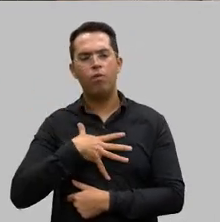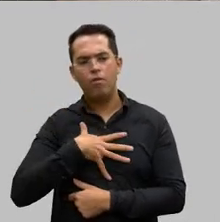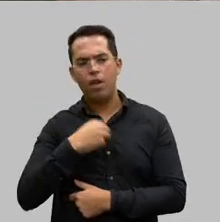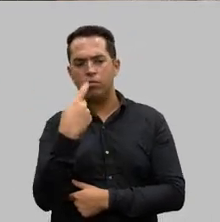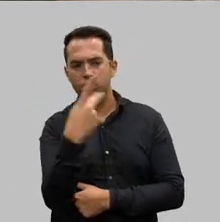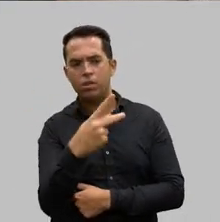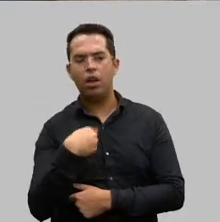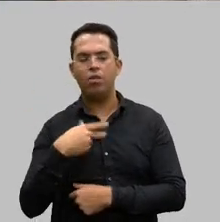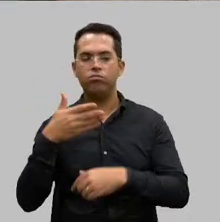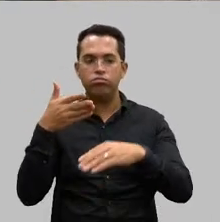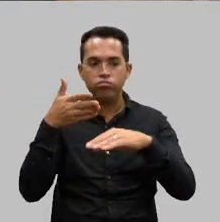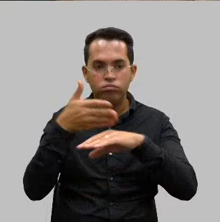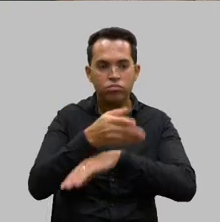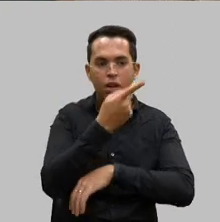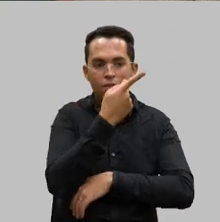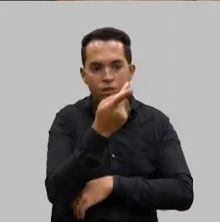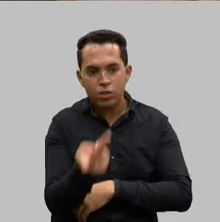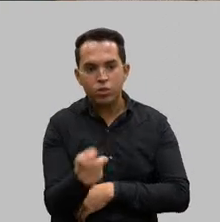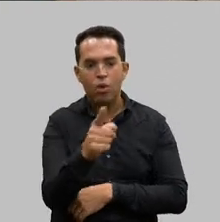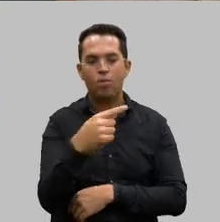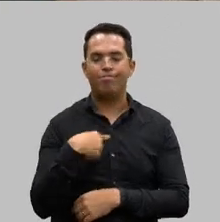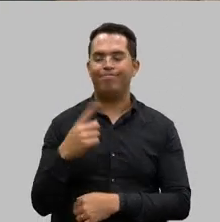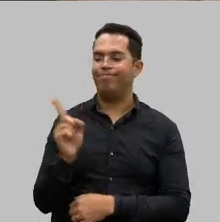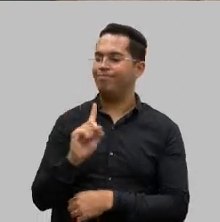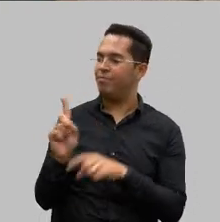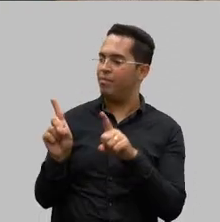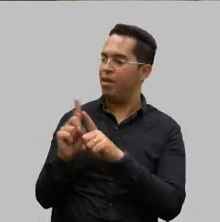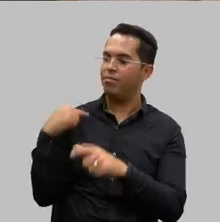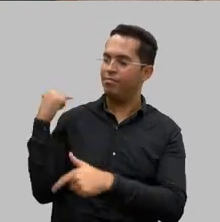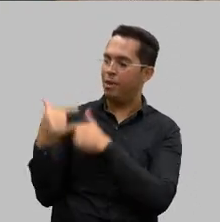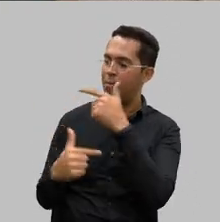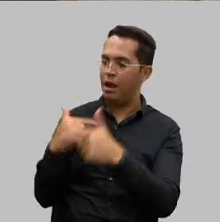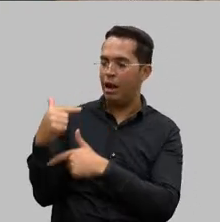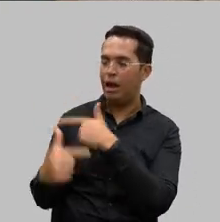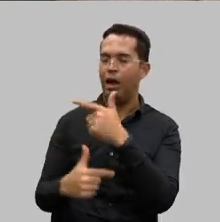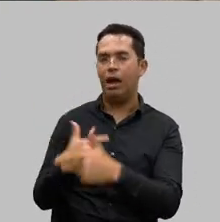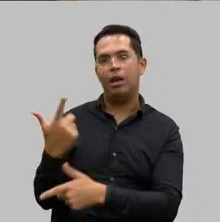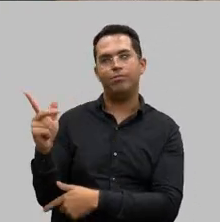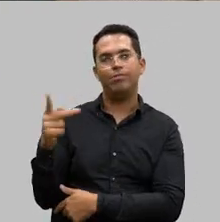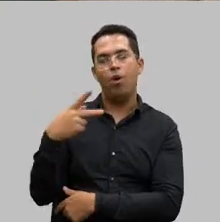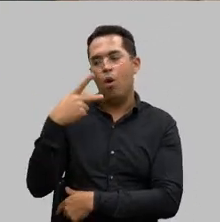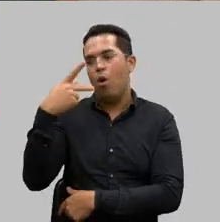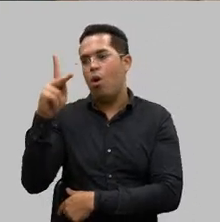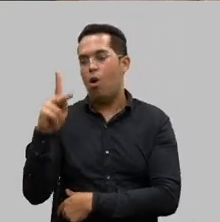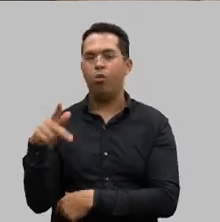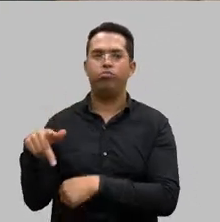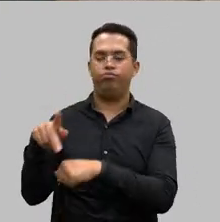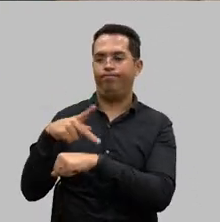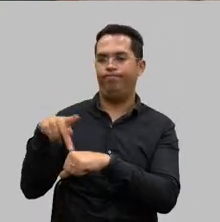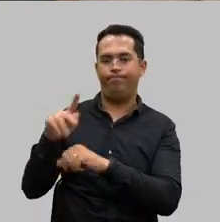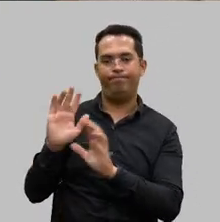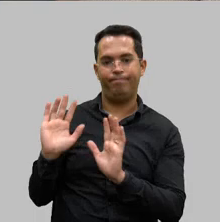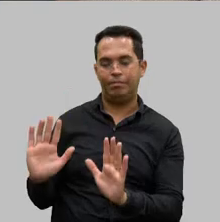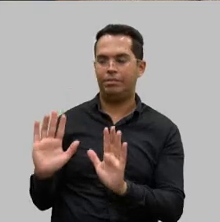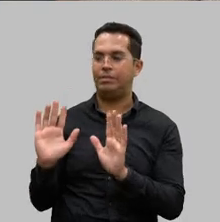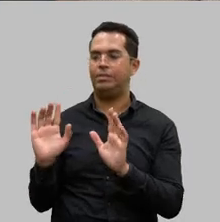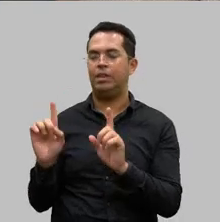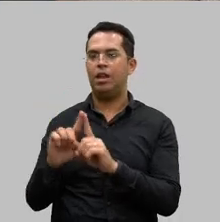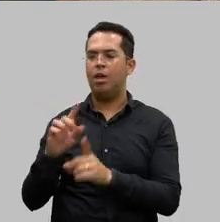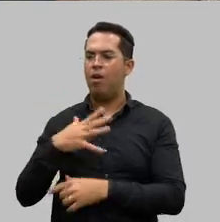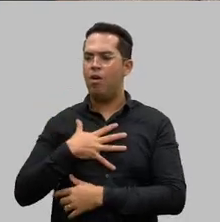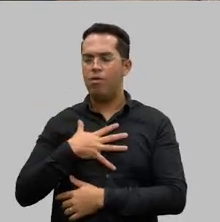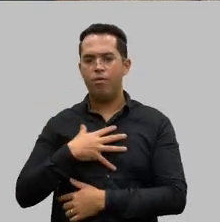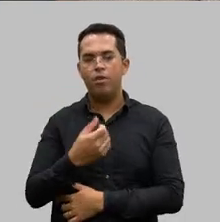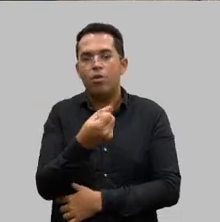esse tá trabalhando em São Paulo a empresa não deixa ele vir eu não era verdade uma filha que ia lá ele tinha oito filhos esse